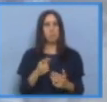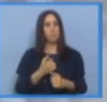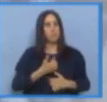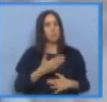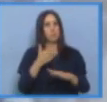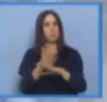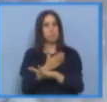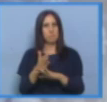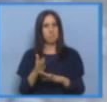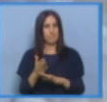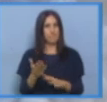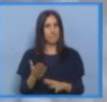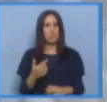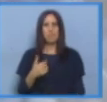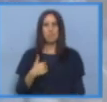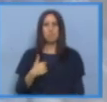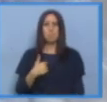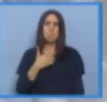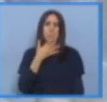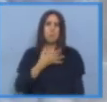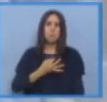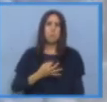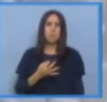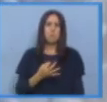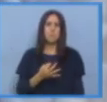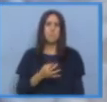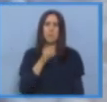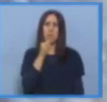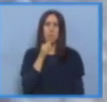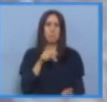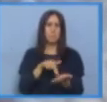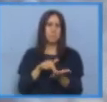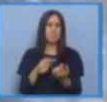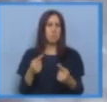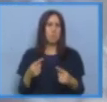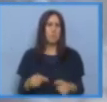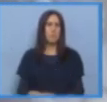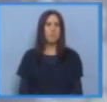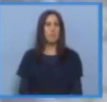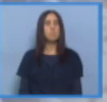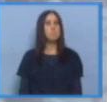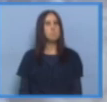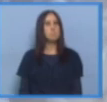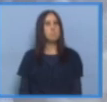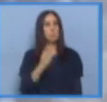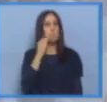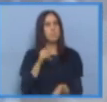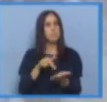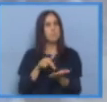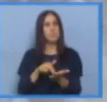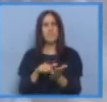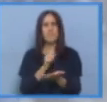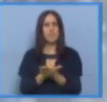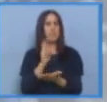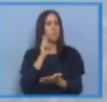profissão, quando acredito que está sempre presente, não é? Eu creio que sim, eu creio que está sempre presente, faz parte também do nosso